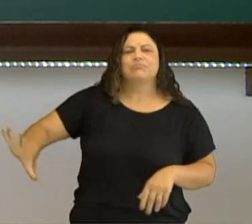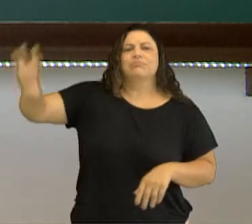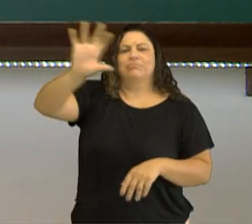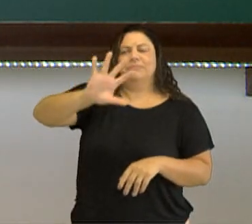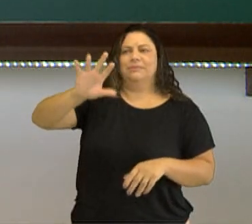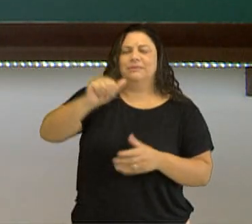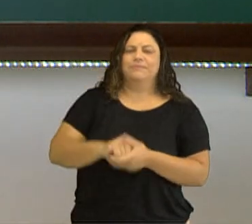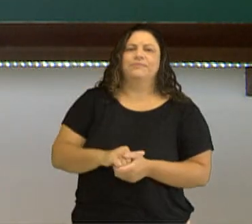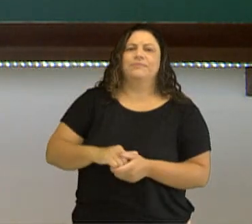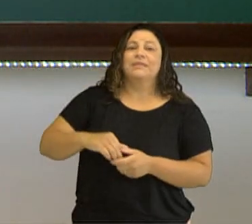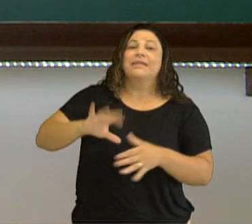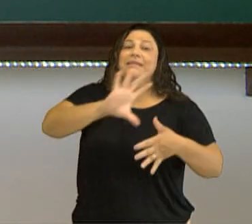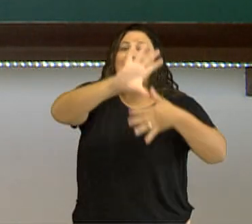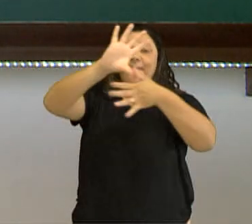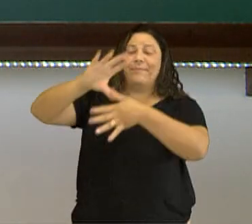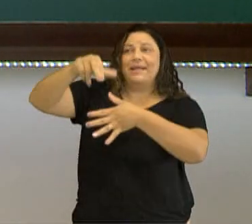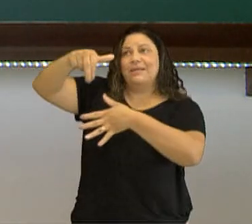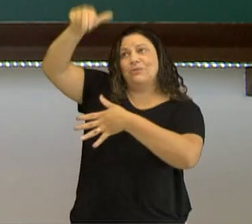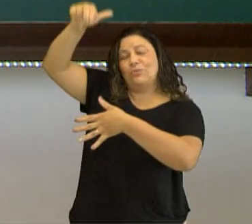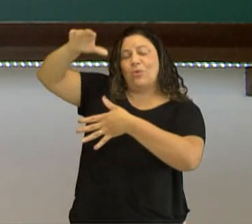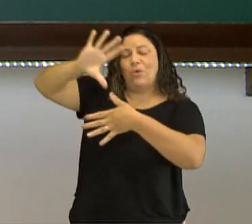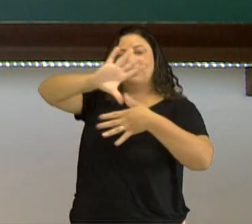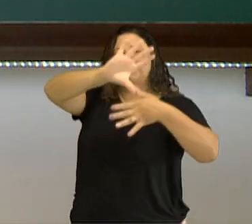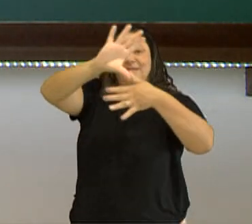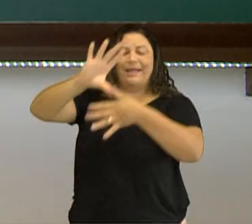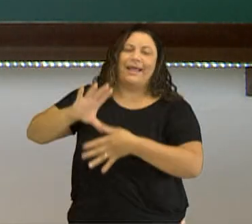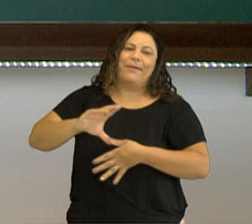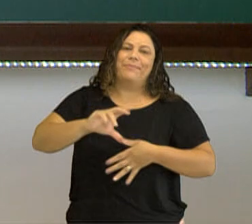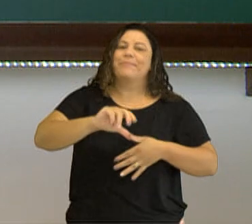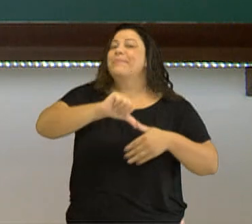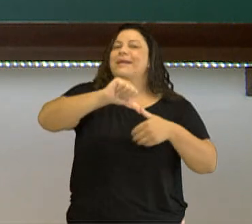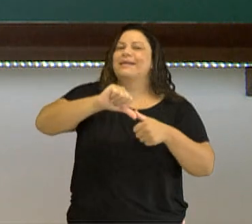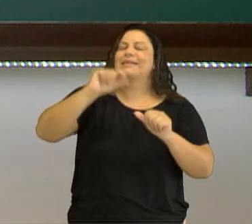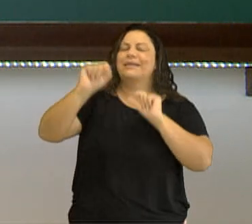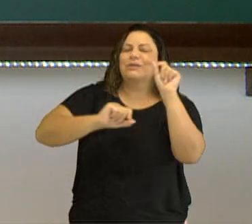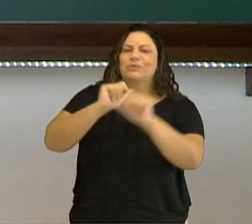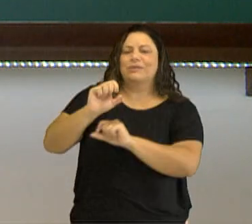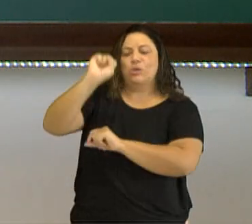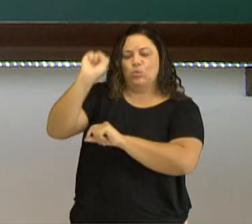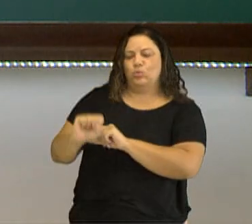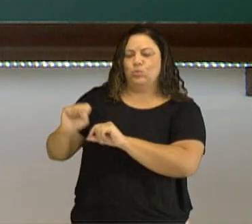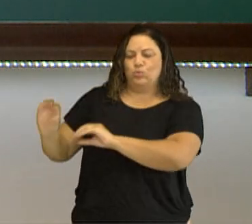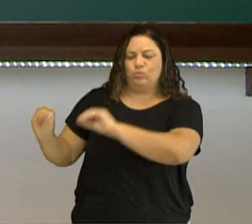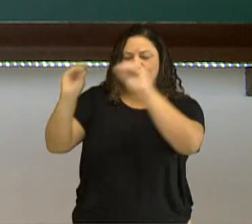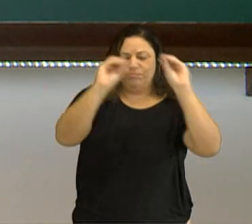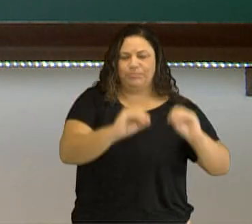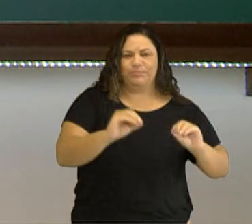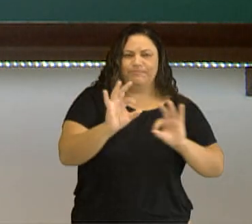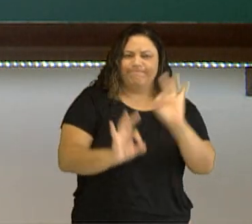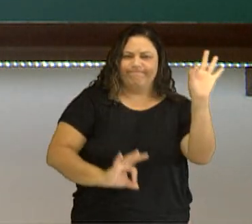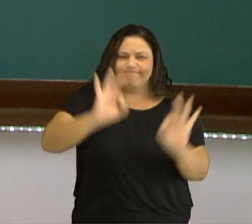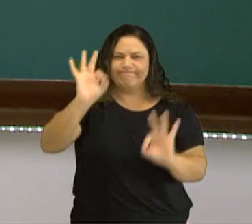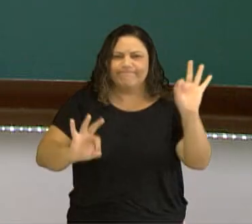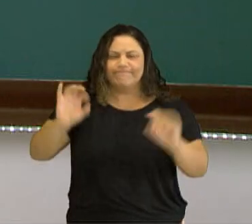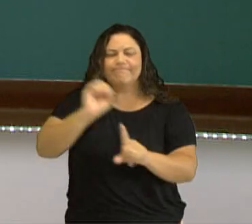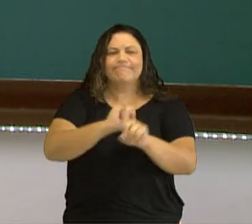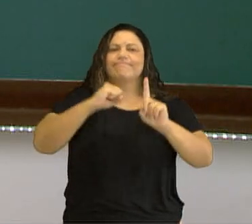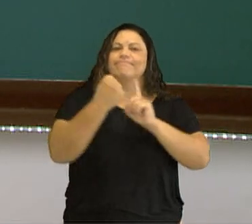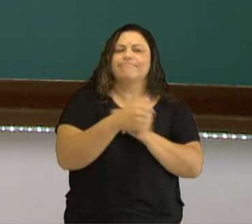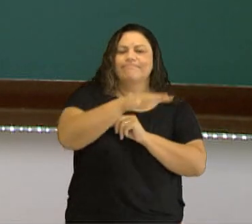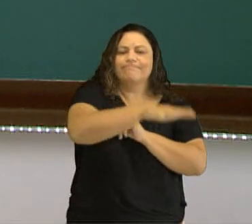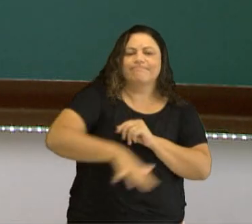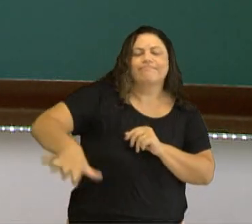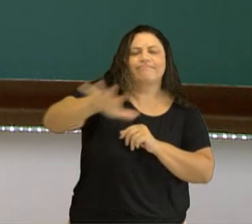na América do Sul. Em algumas regiões, a organização da sociedade ela era mais complexa, sociedades